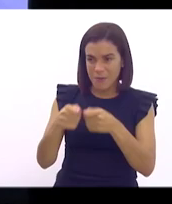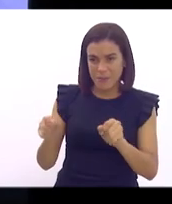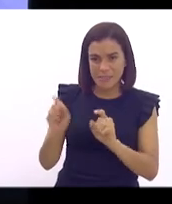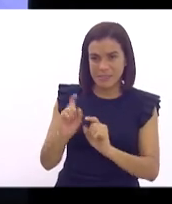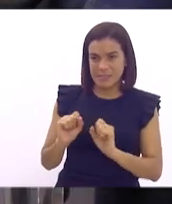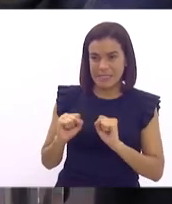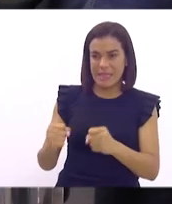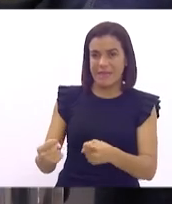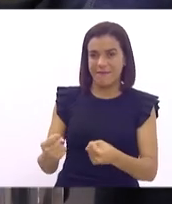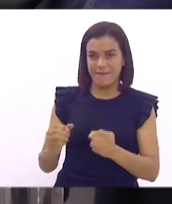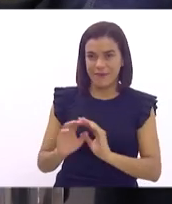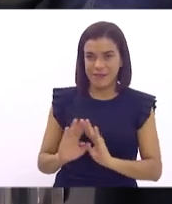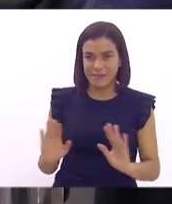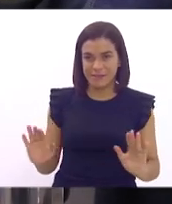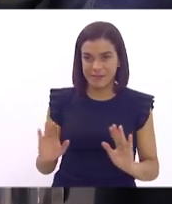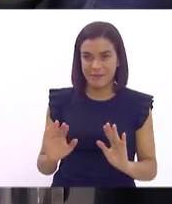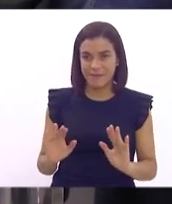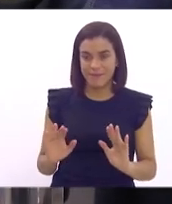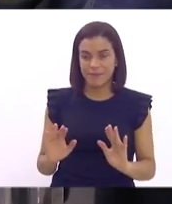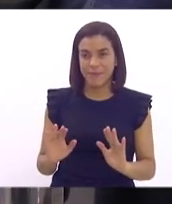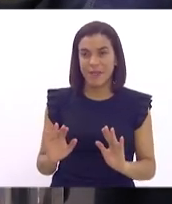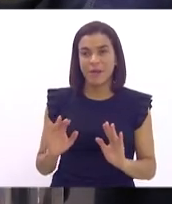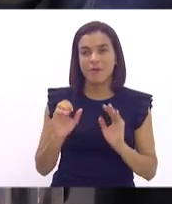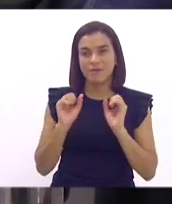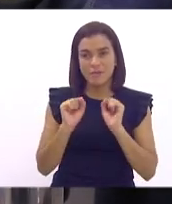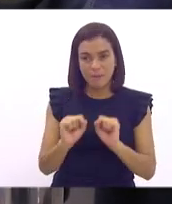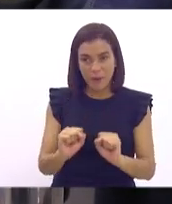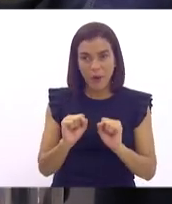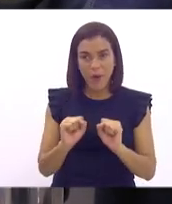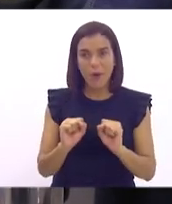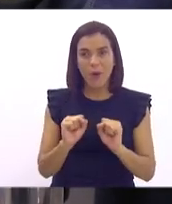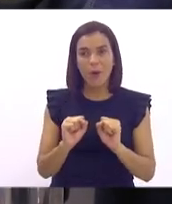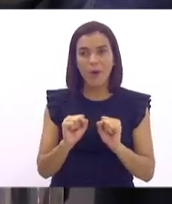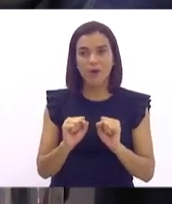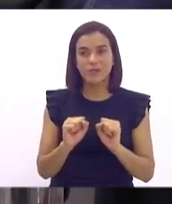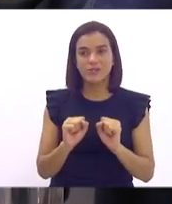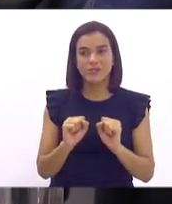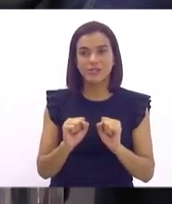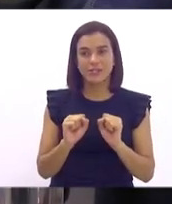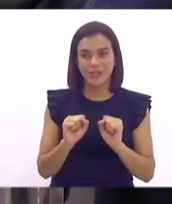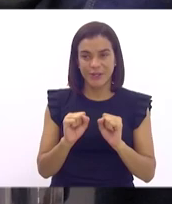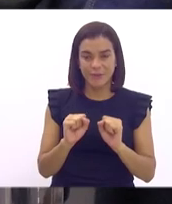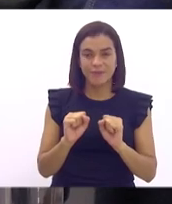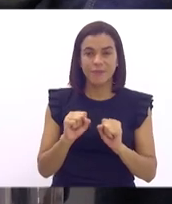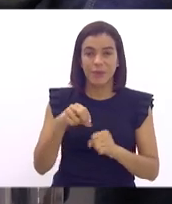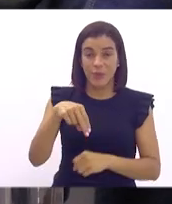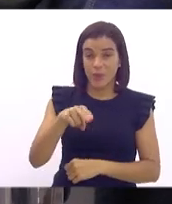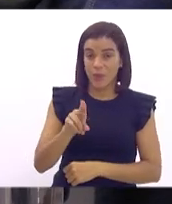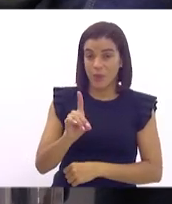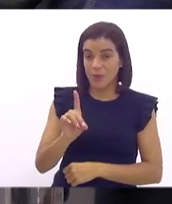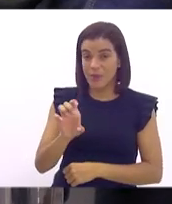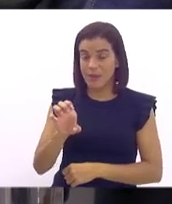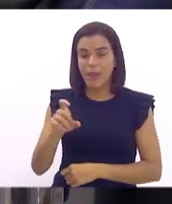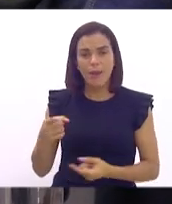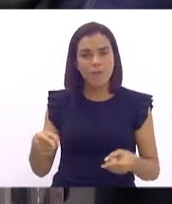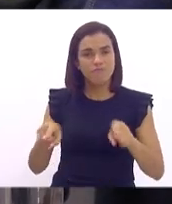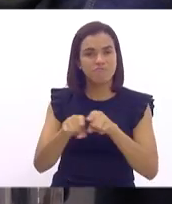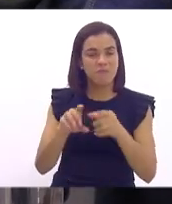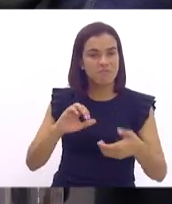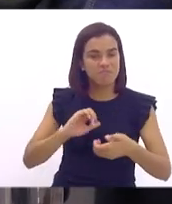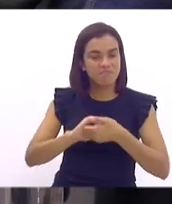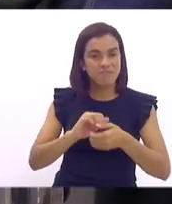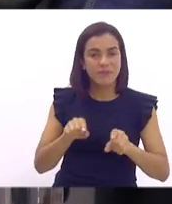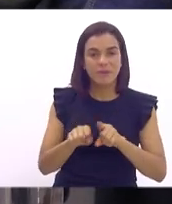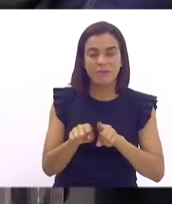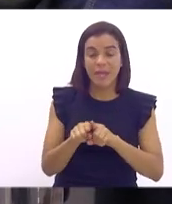defesa nesse processo. Né? E que ela pode ter contato, a gente tem um grande parceiro do DEM, que a gente entendendo que até